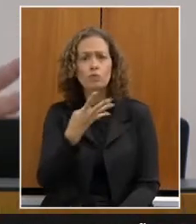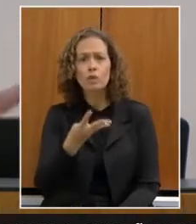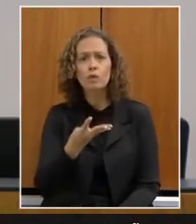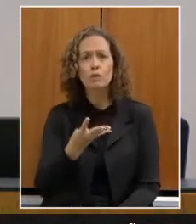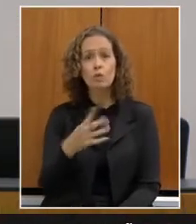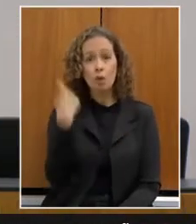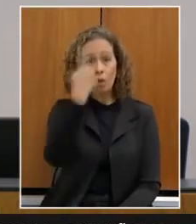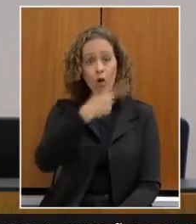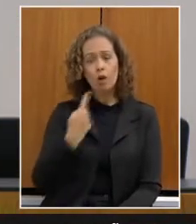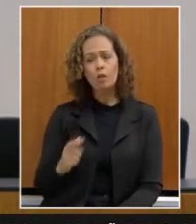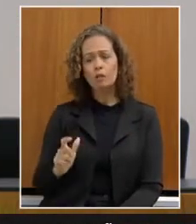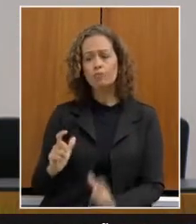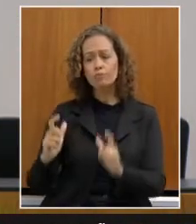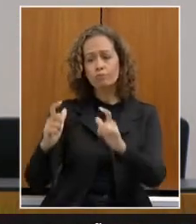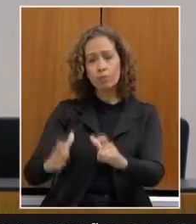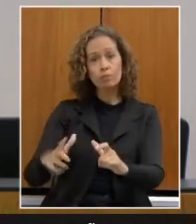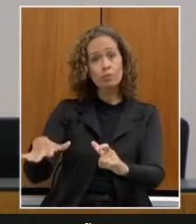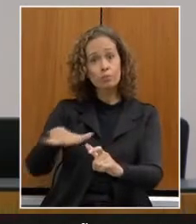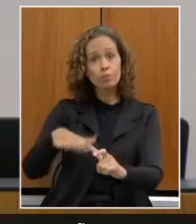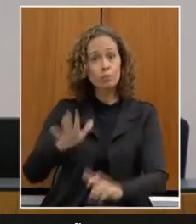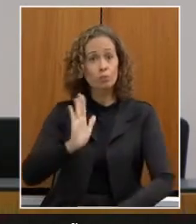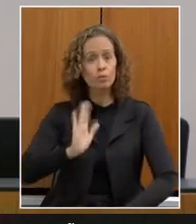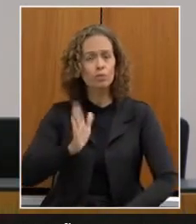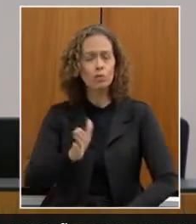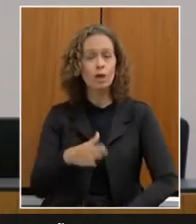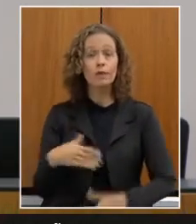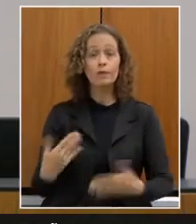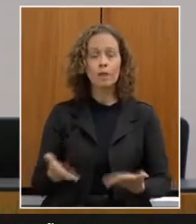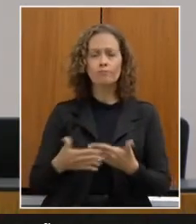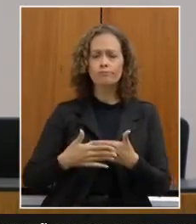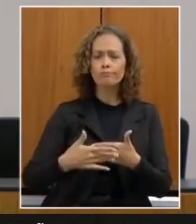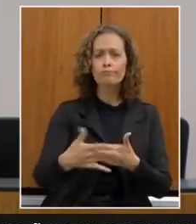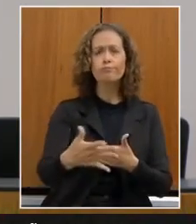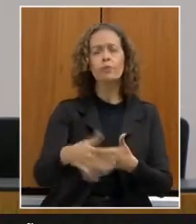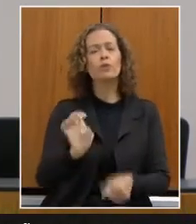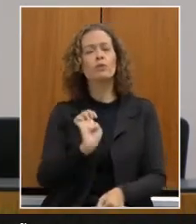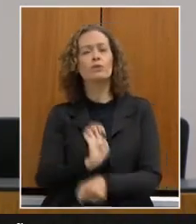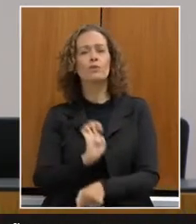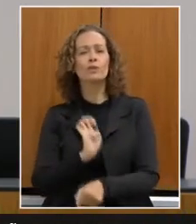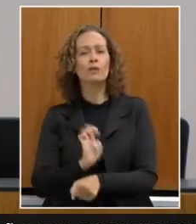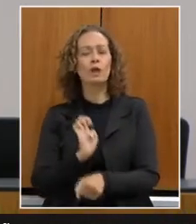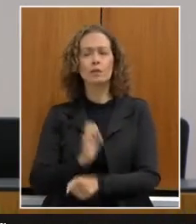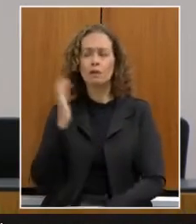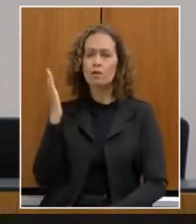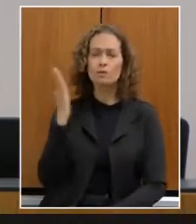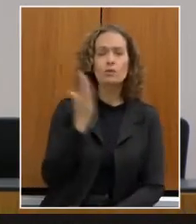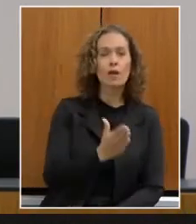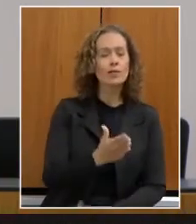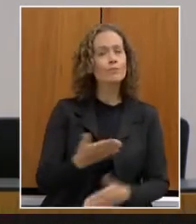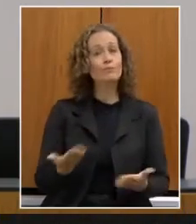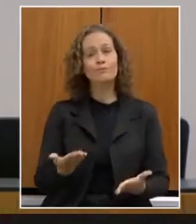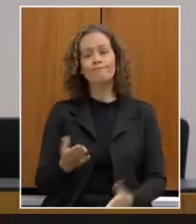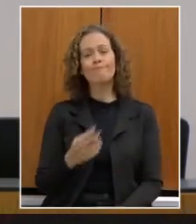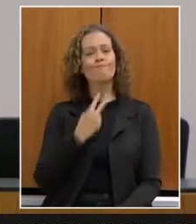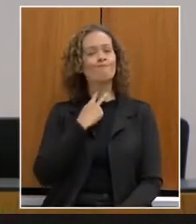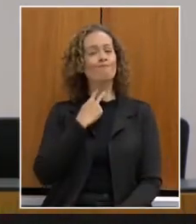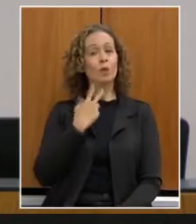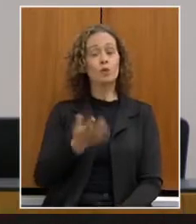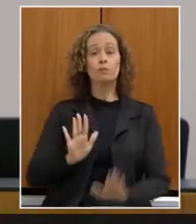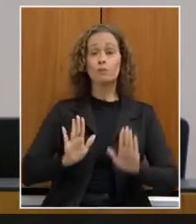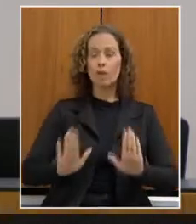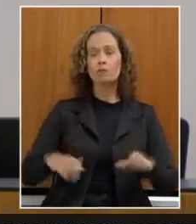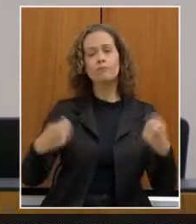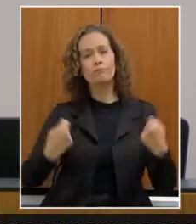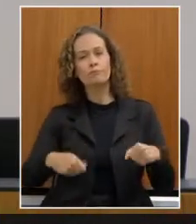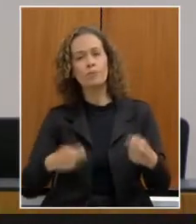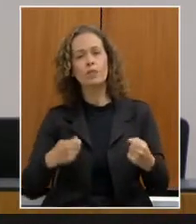a partir daí, o Estado, ele não tem como ter uma ação direta. Aí depende muito da competência